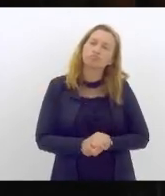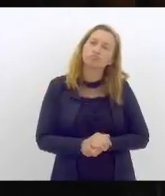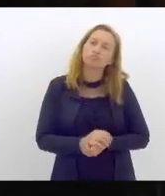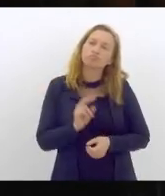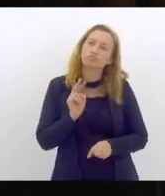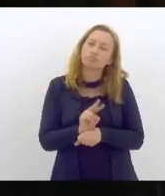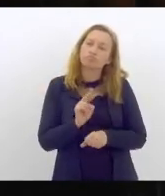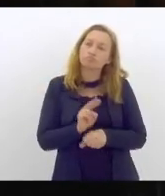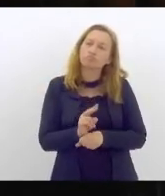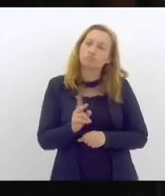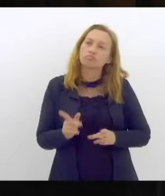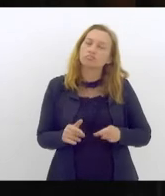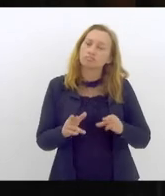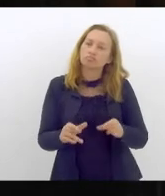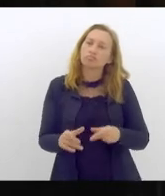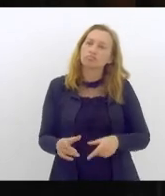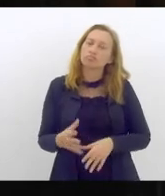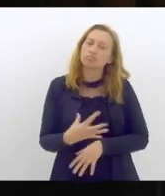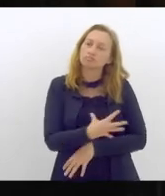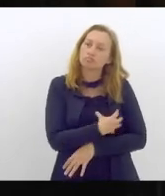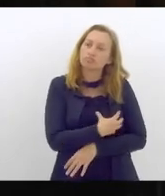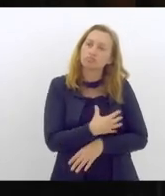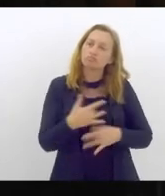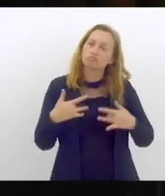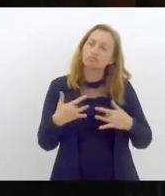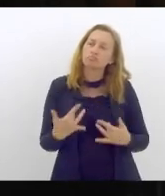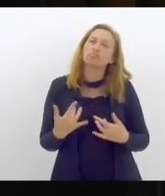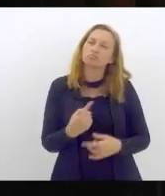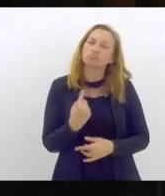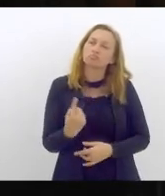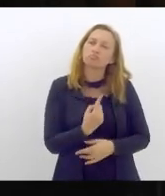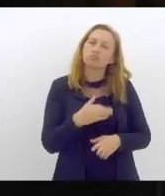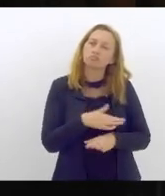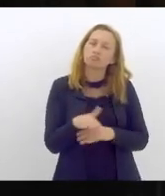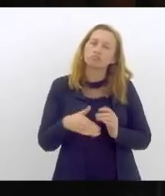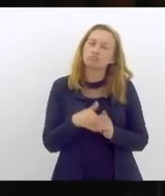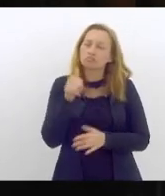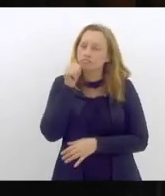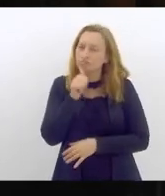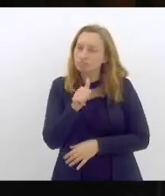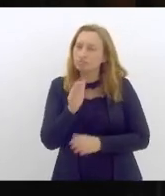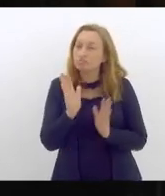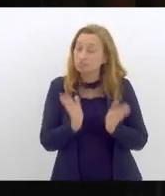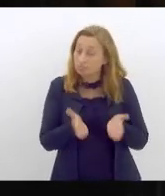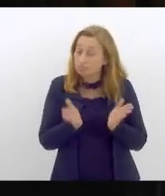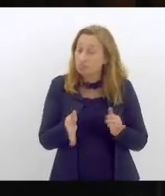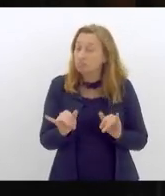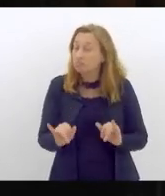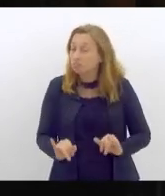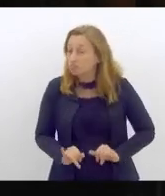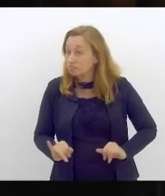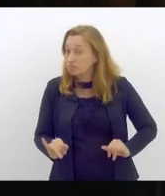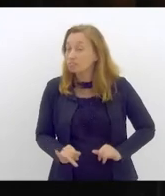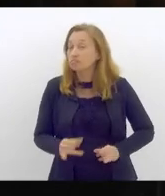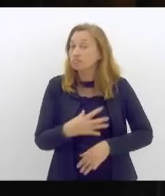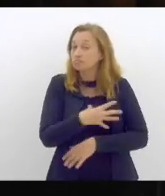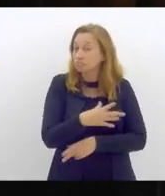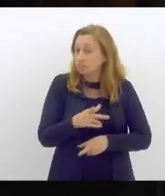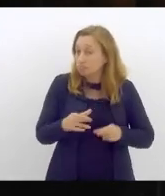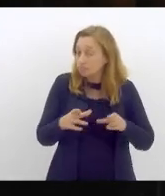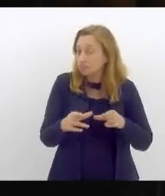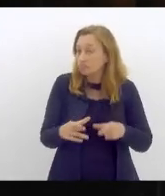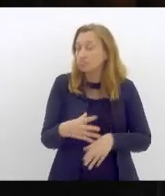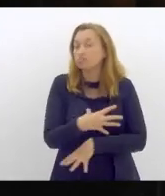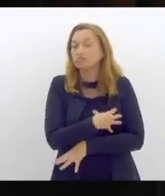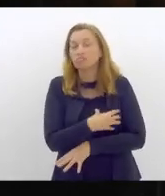do câncer de mama então fica aqui a nossa solidariedade a toda aquelas mulheres que hoje sofre com câncer em especial